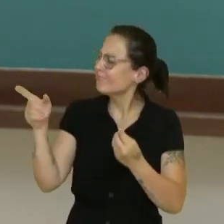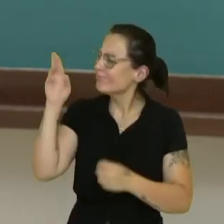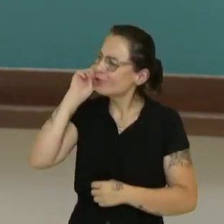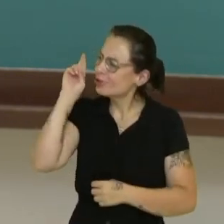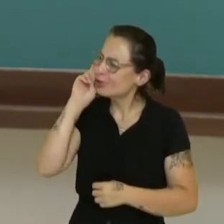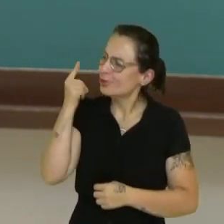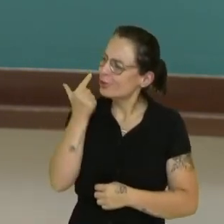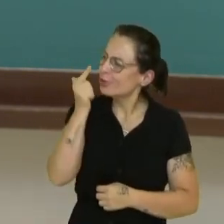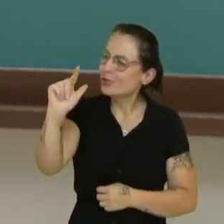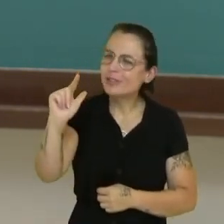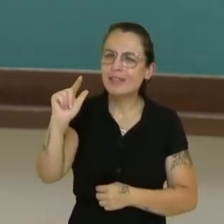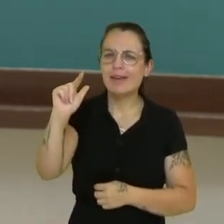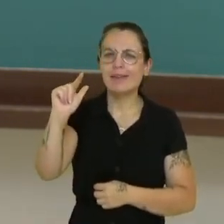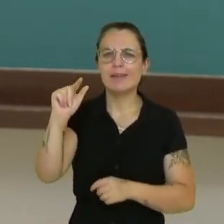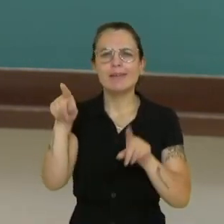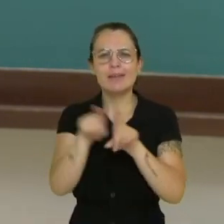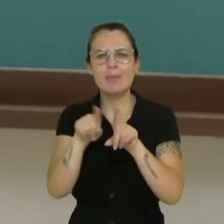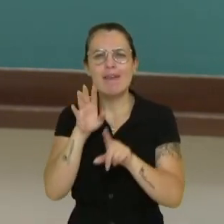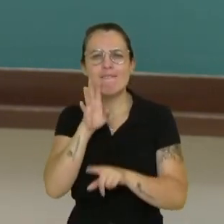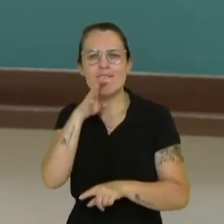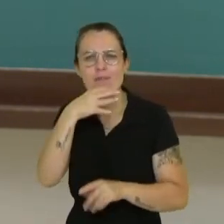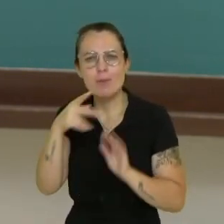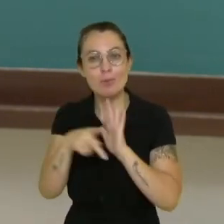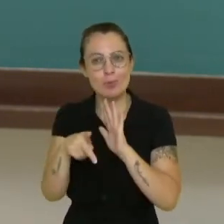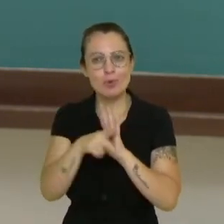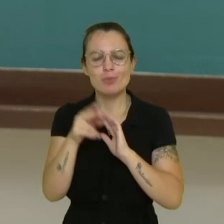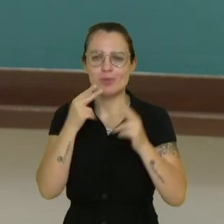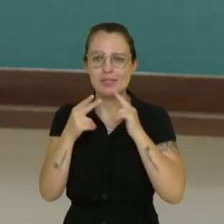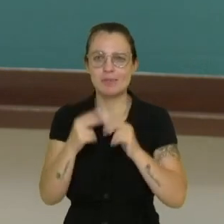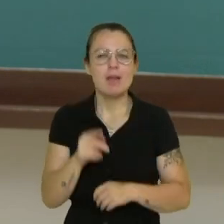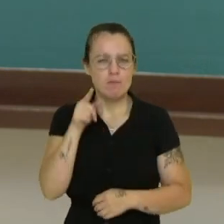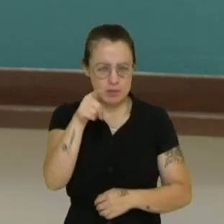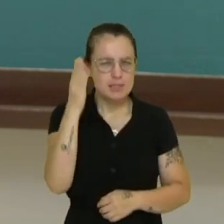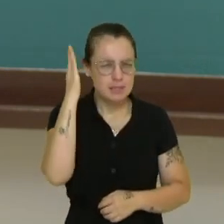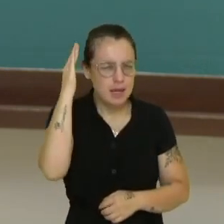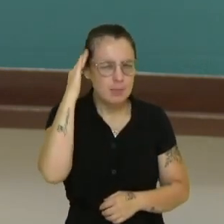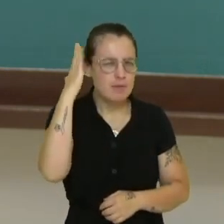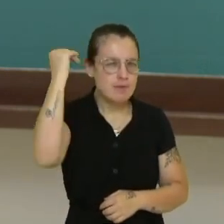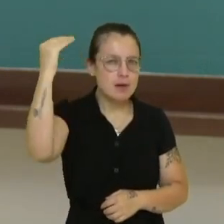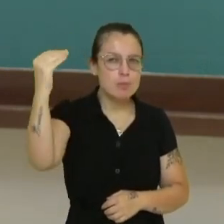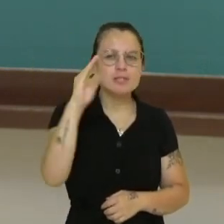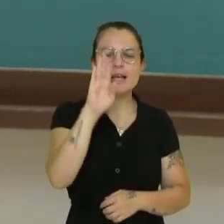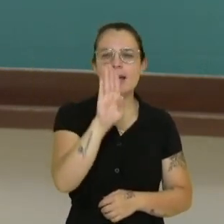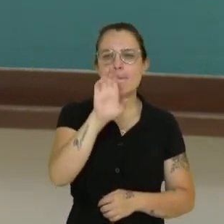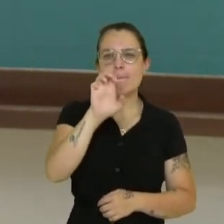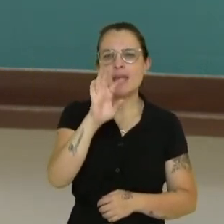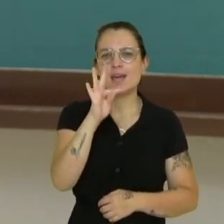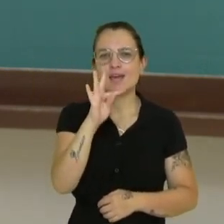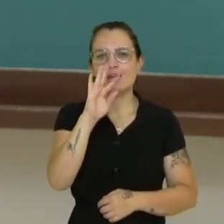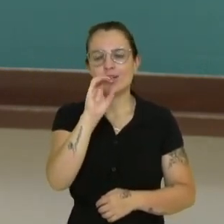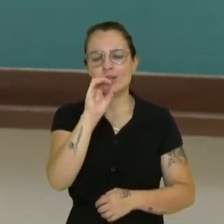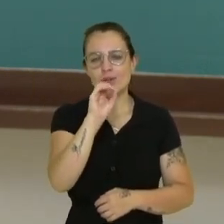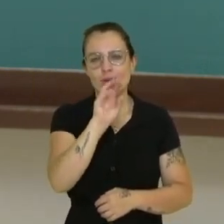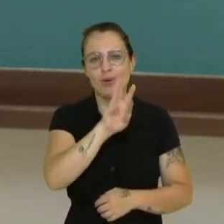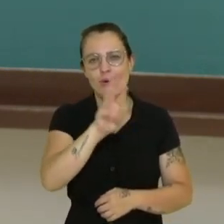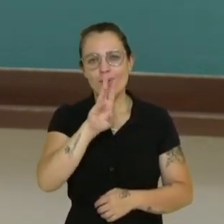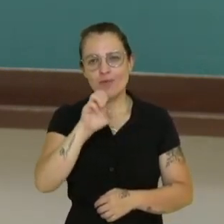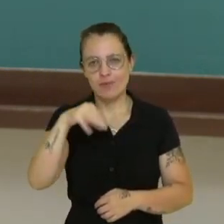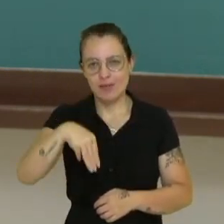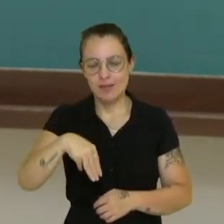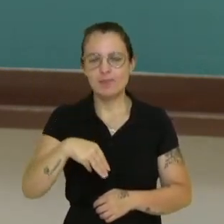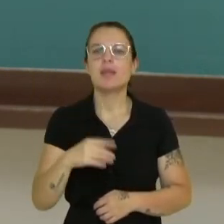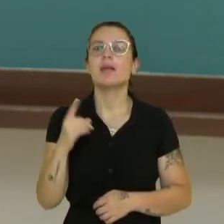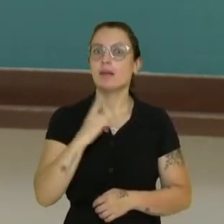estabelece com a música. Sabe que Beethoven ele era surdo, né? Então você tem o Beethoven como uma ótima referência, mas ele foi ficando surdo.